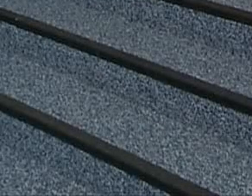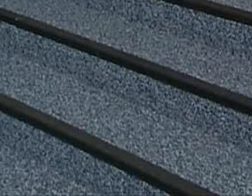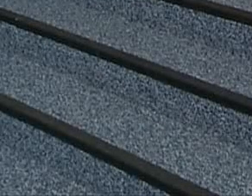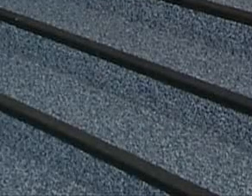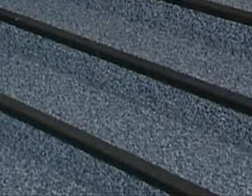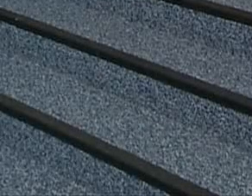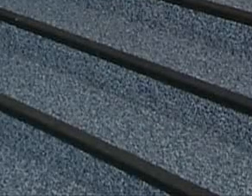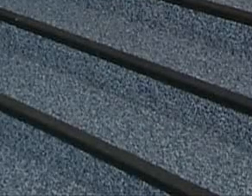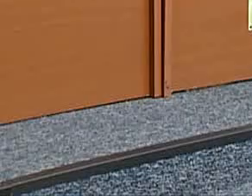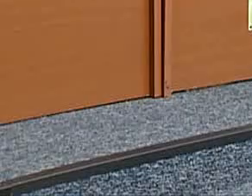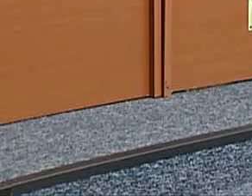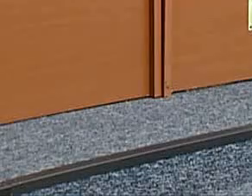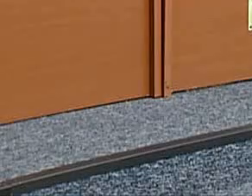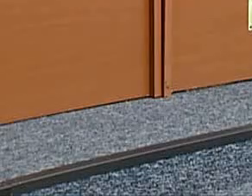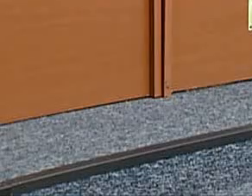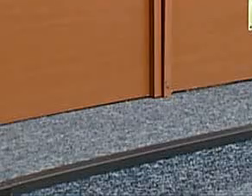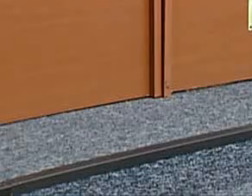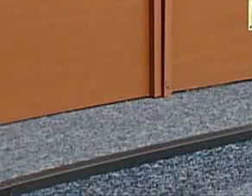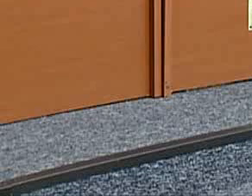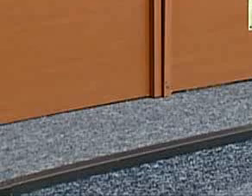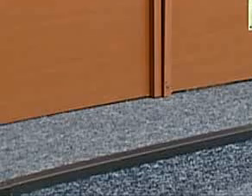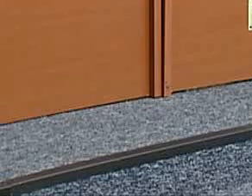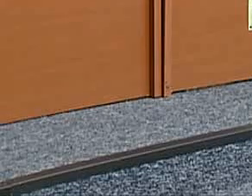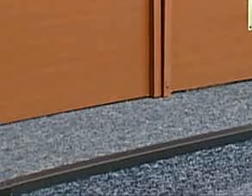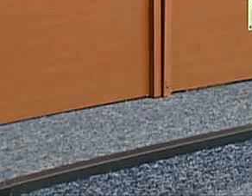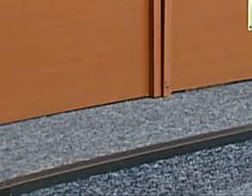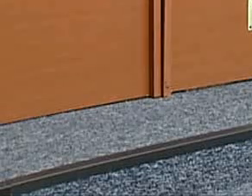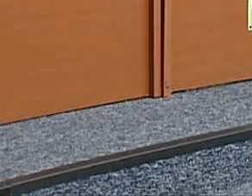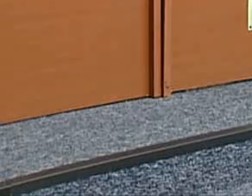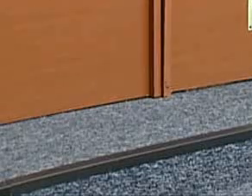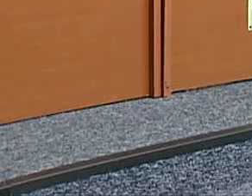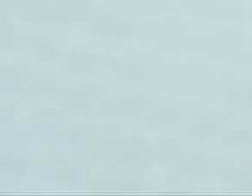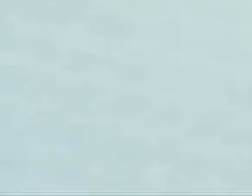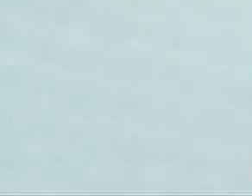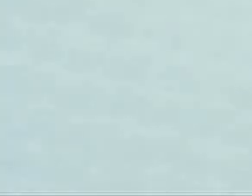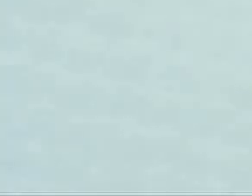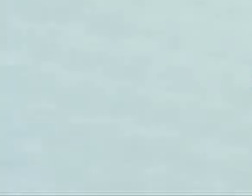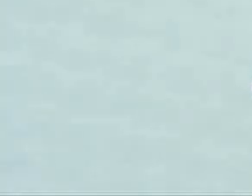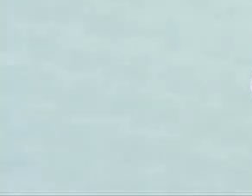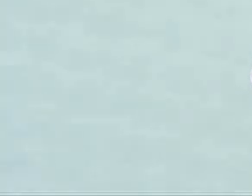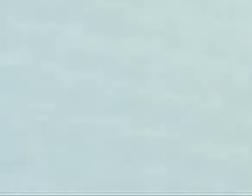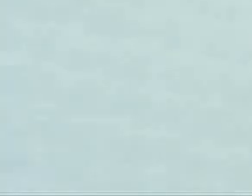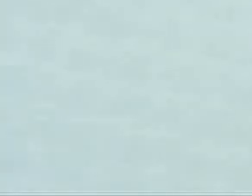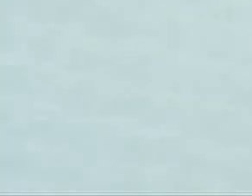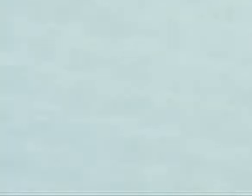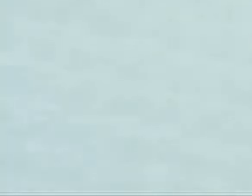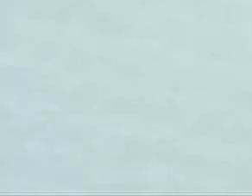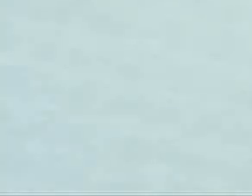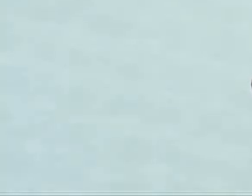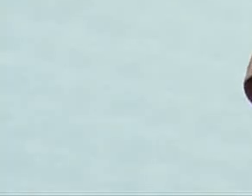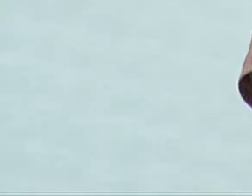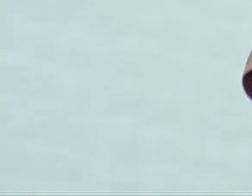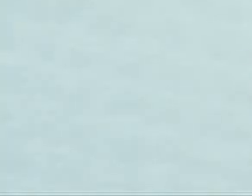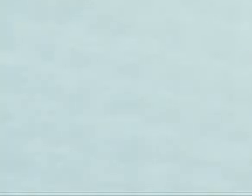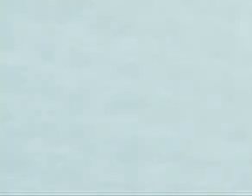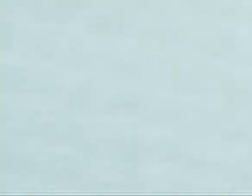Bom dia a todos. Meu nome é Sirlene